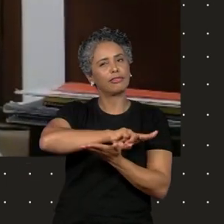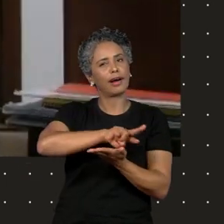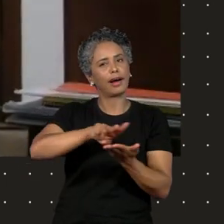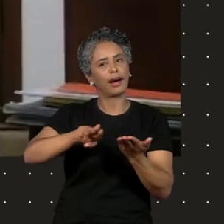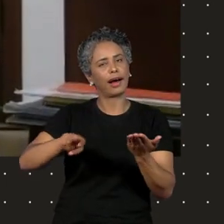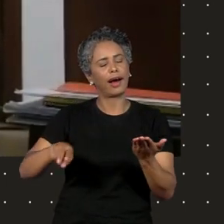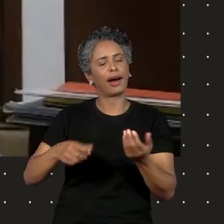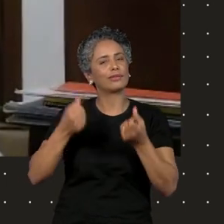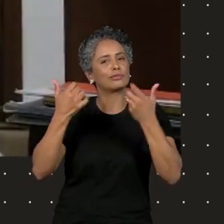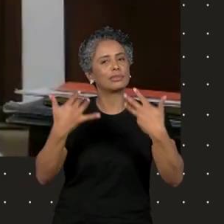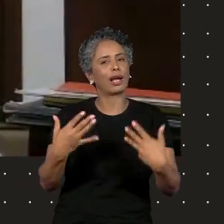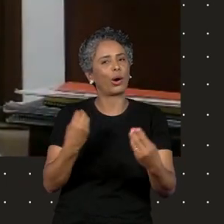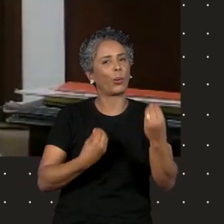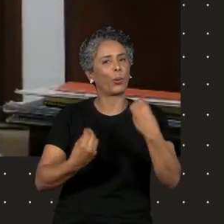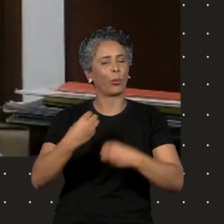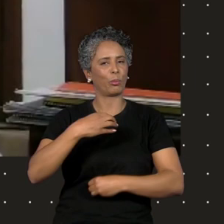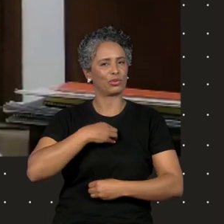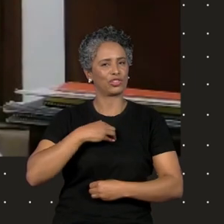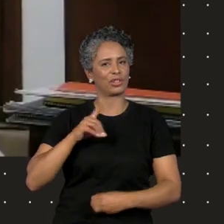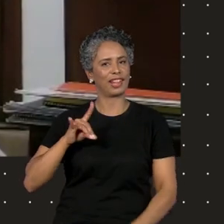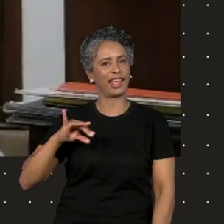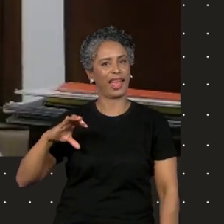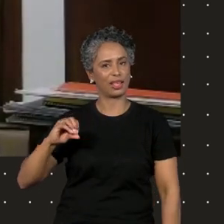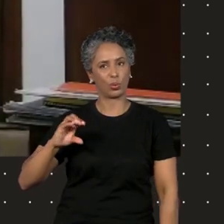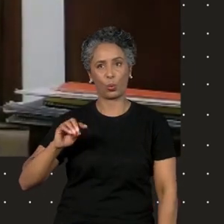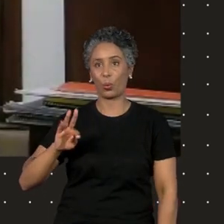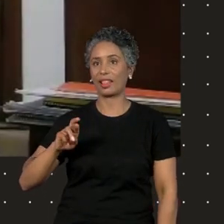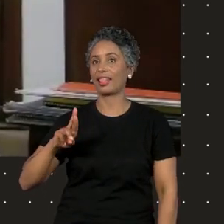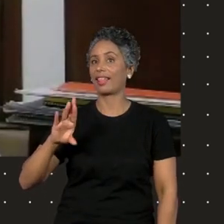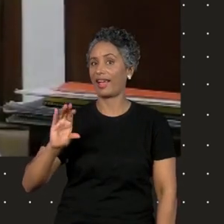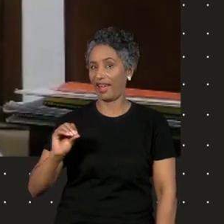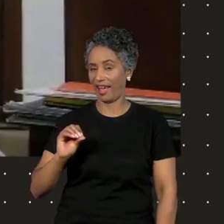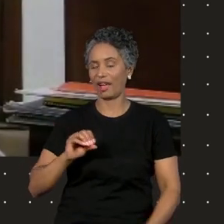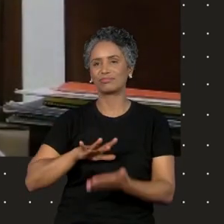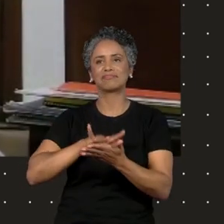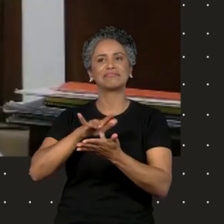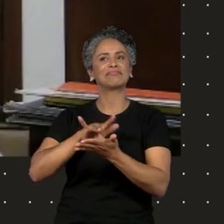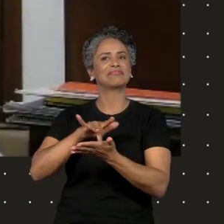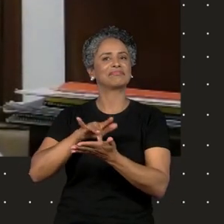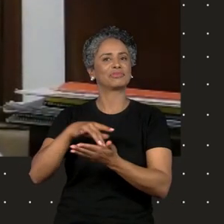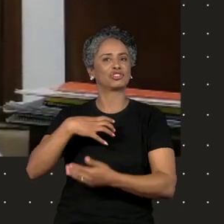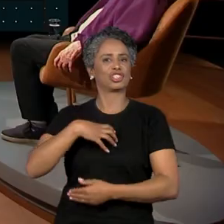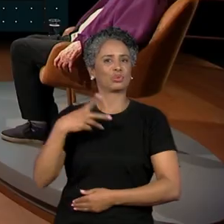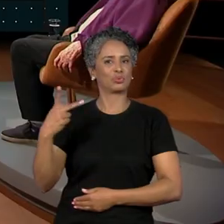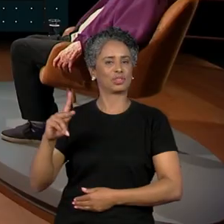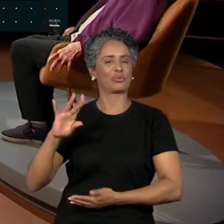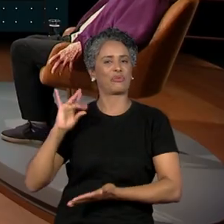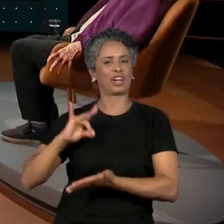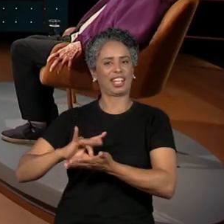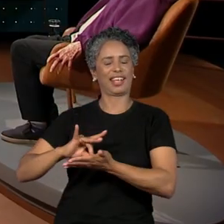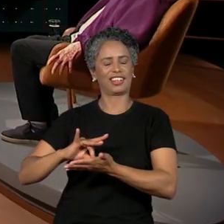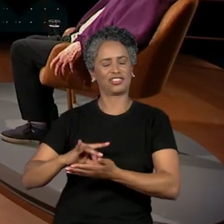tudo a propósito de Décio Otero na sua dança e na sua verdade.